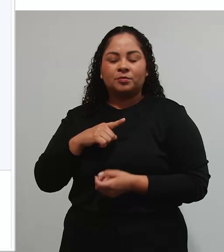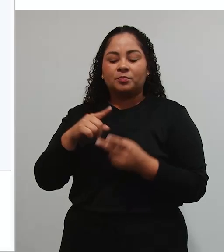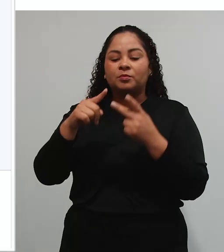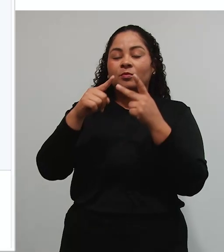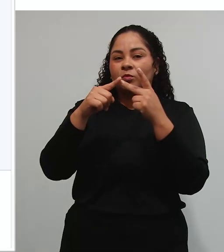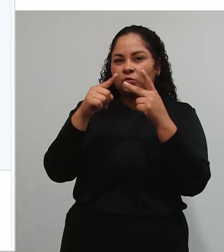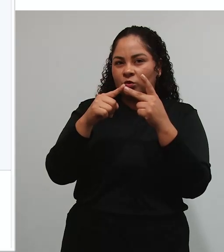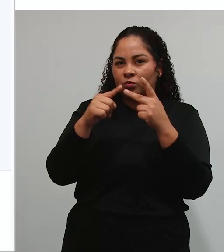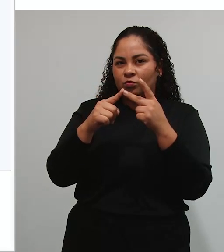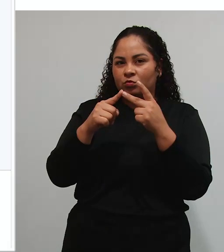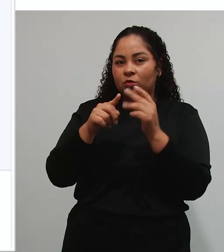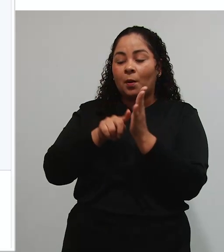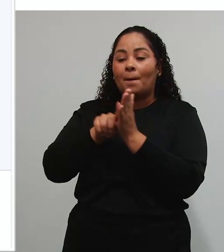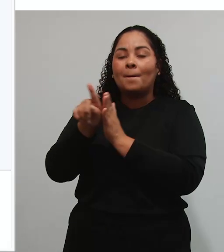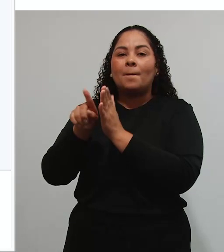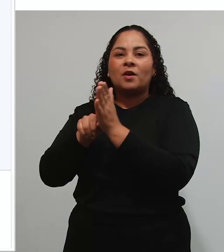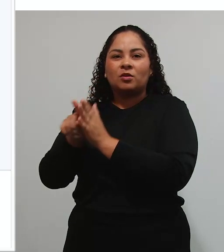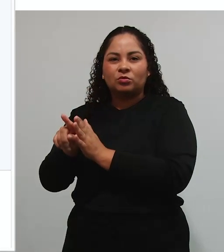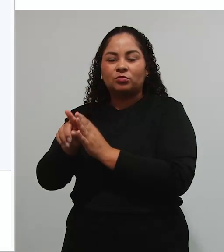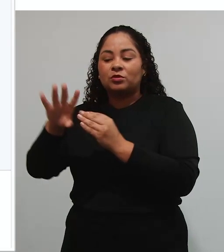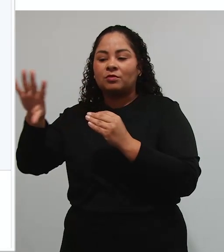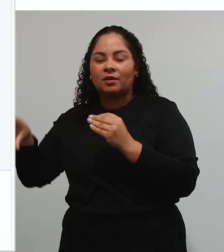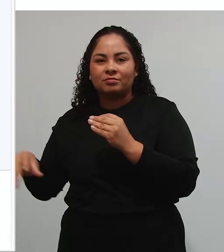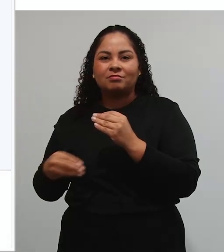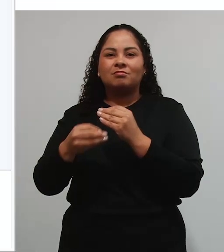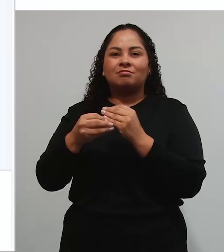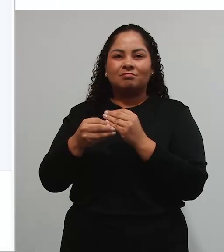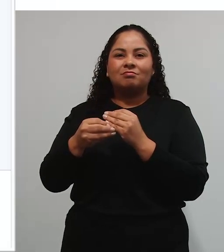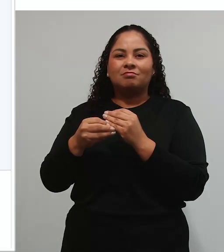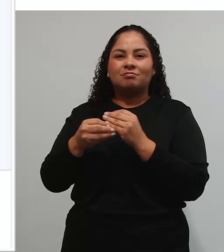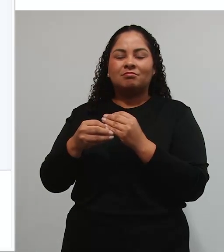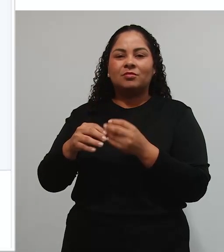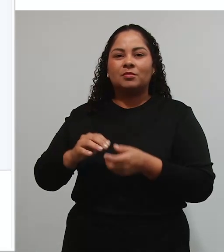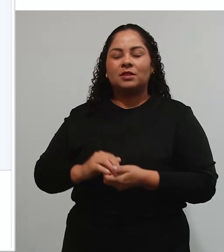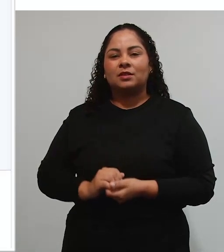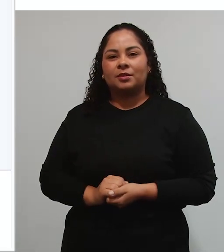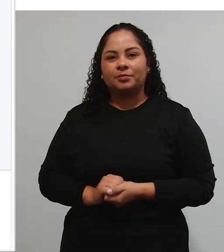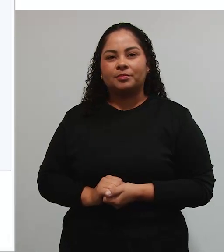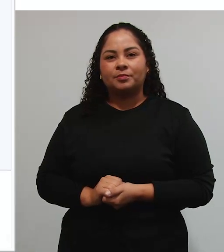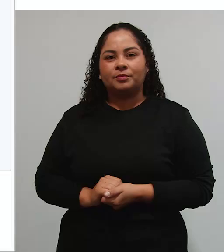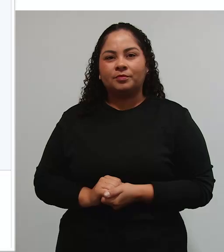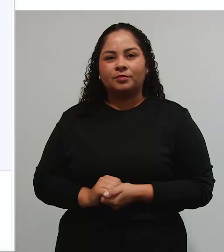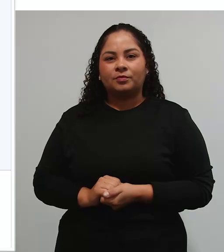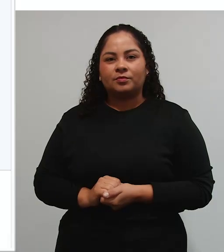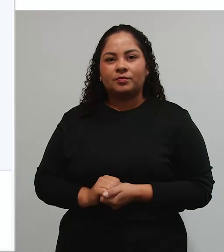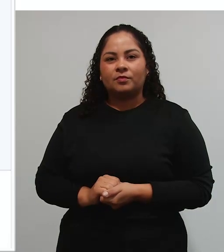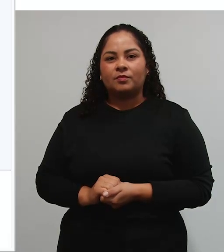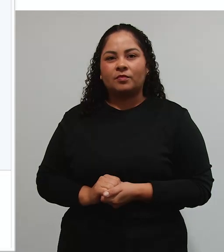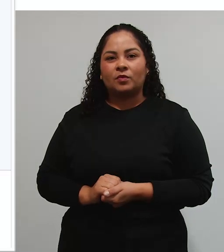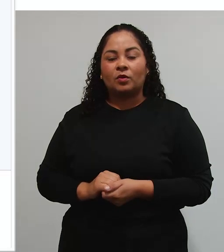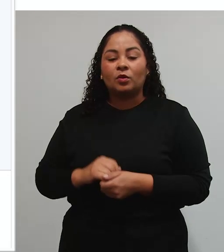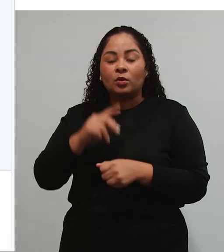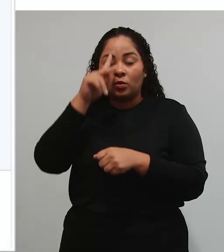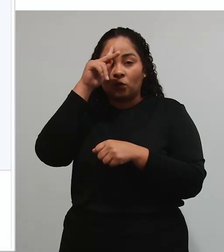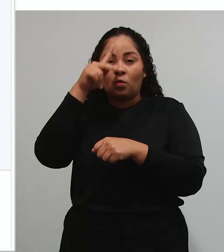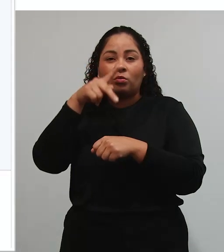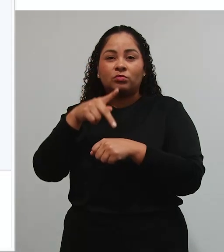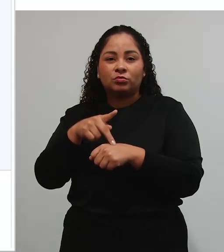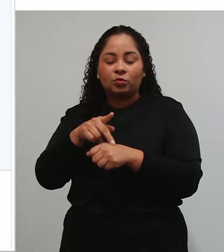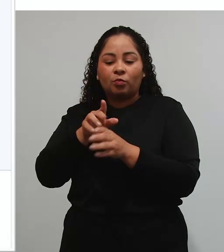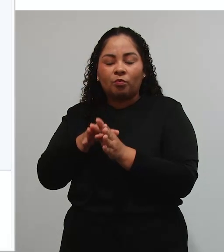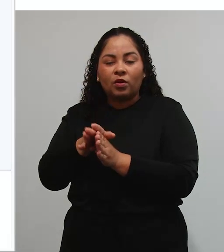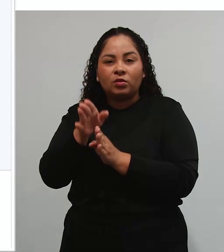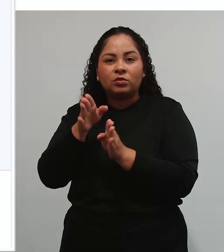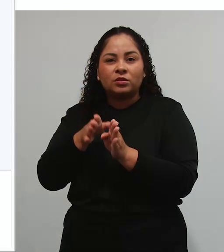são composições complementares. Depois, o João Mata vai passar orientações de como